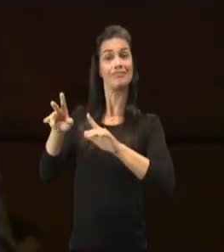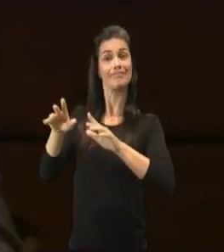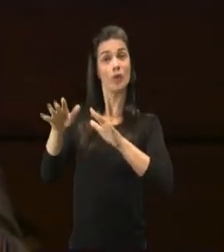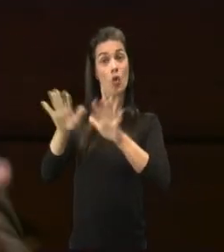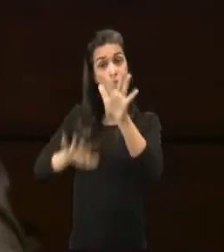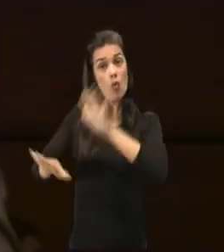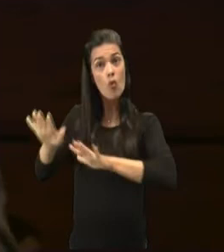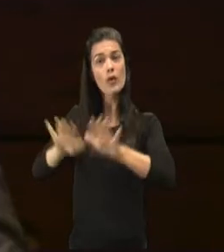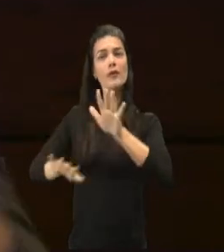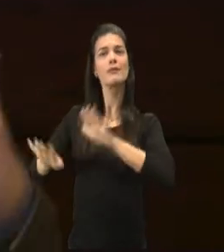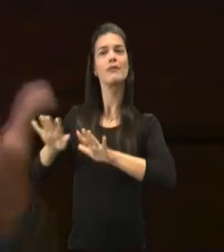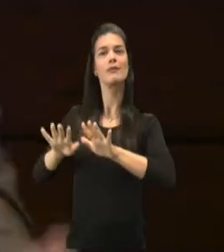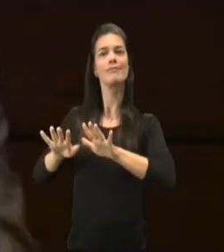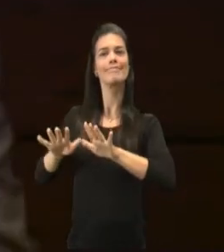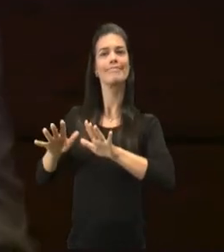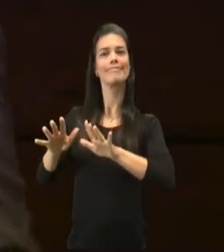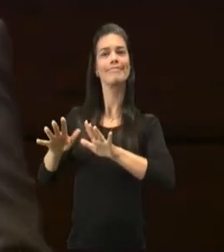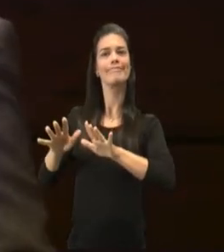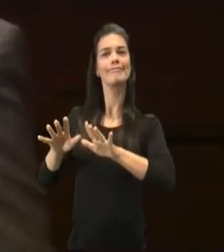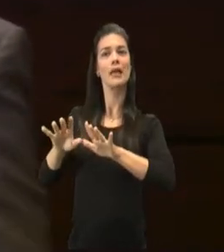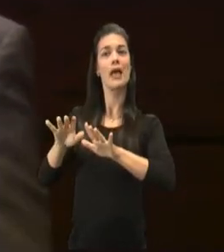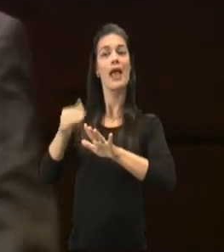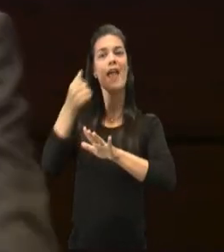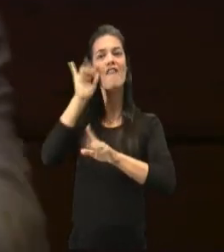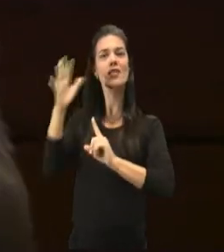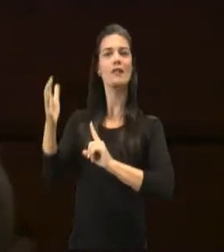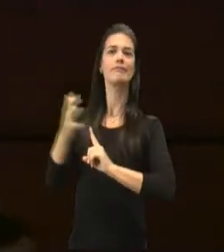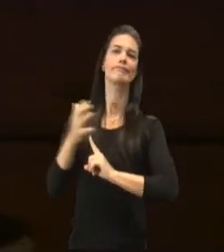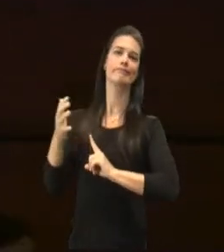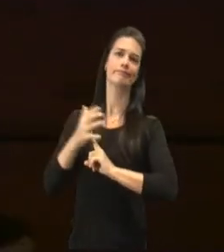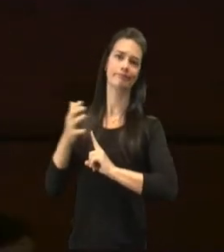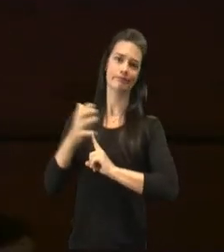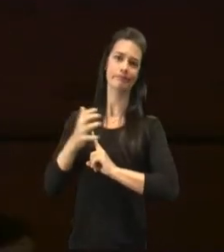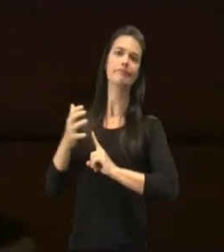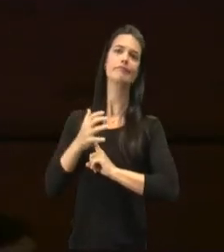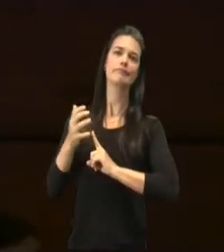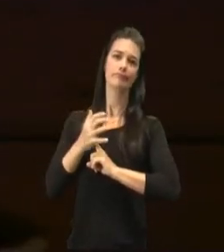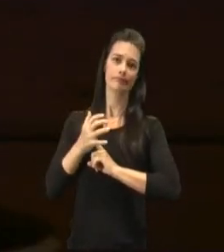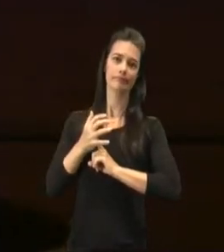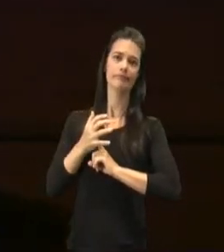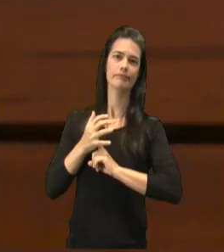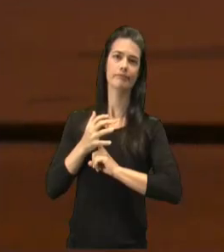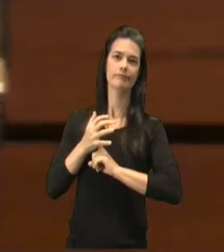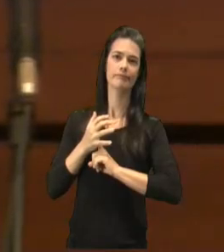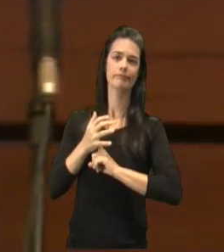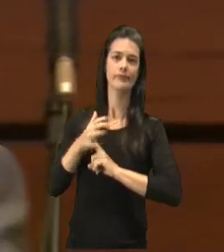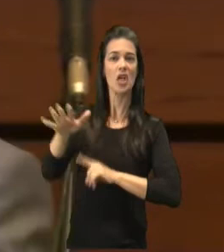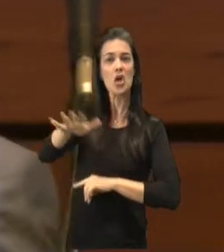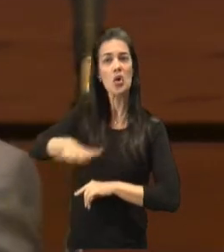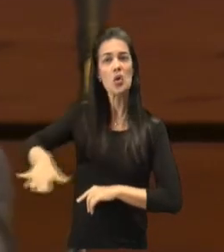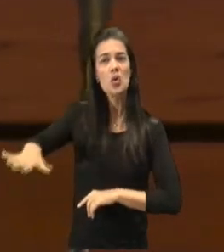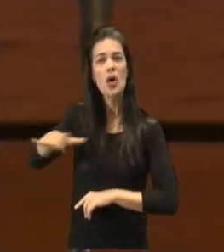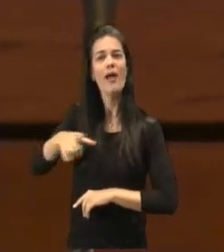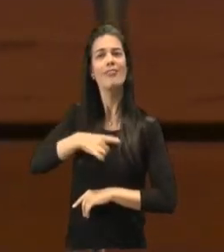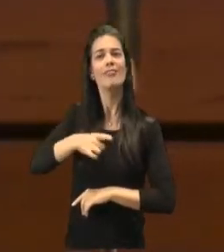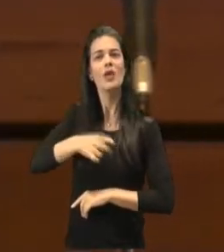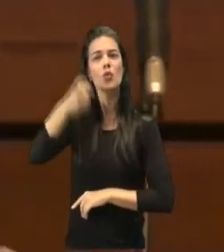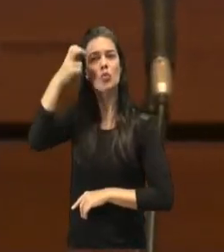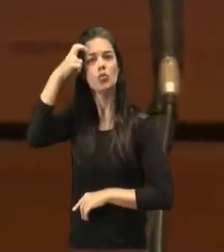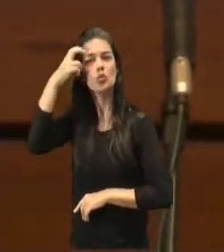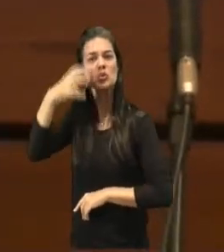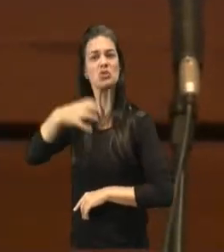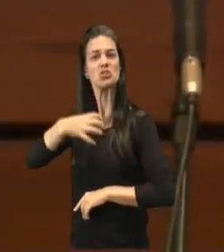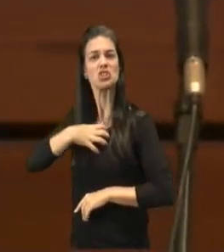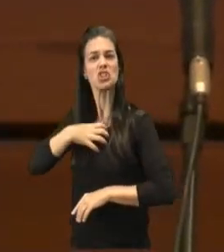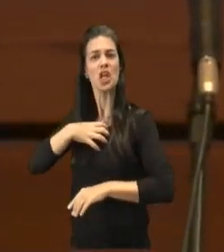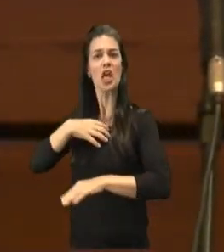aquilo que se realizava, com aquilo que se praticava, do ponto de vista do culto, do ponto de vista da cultura e dos